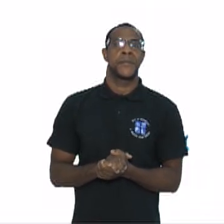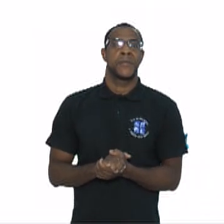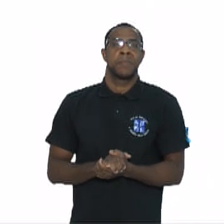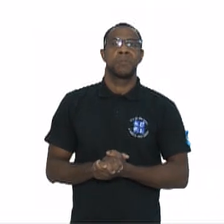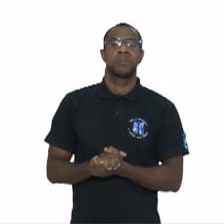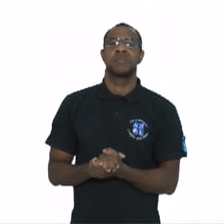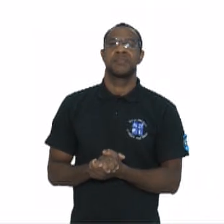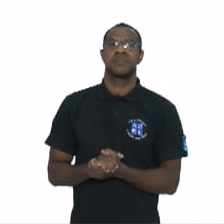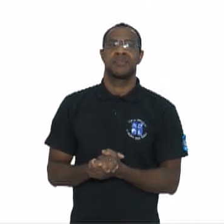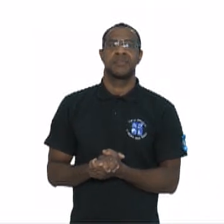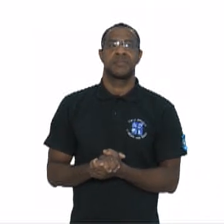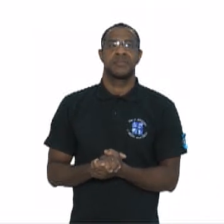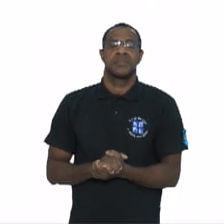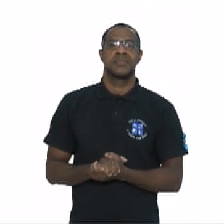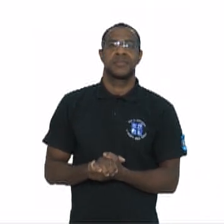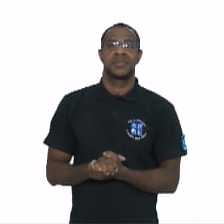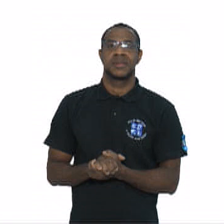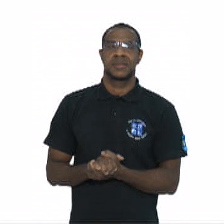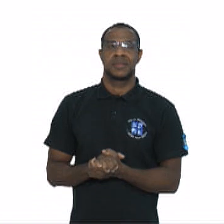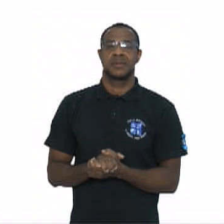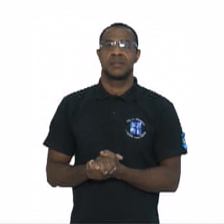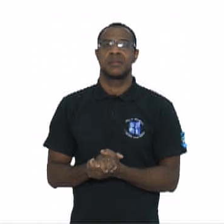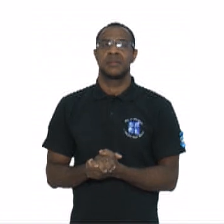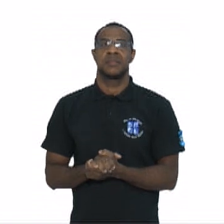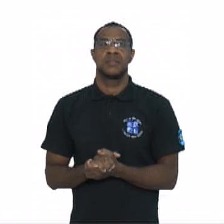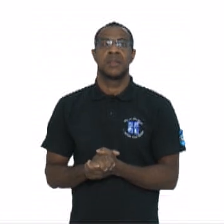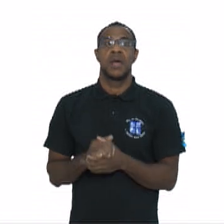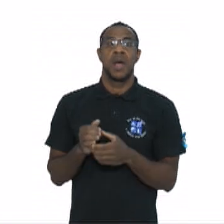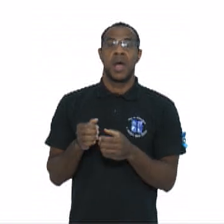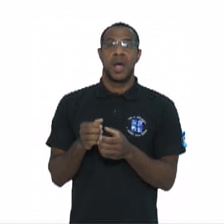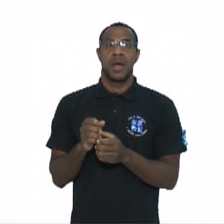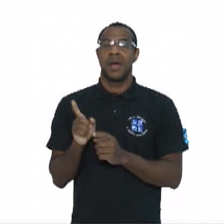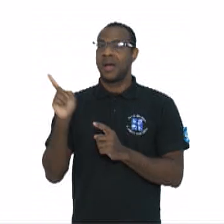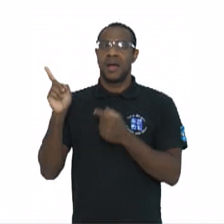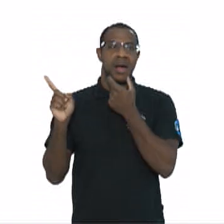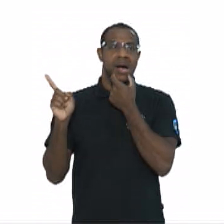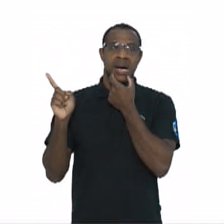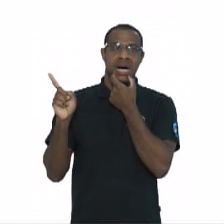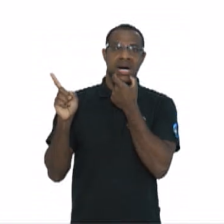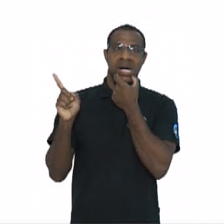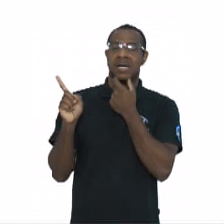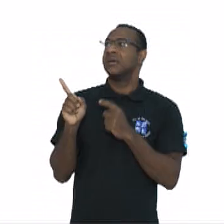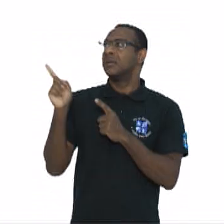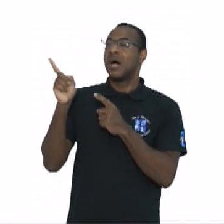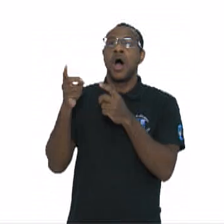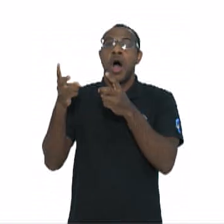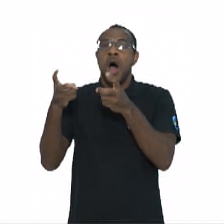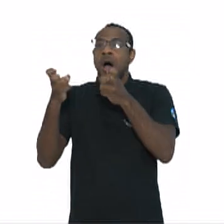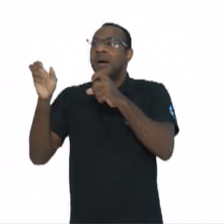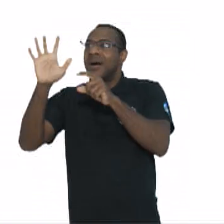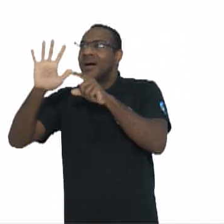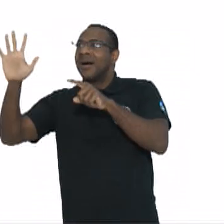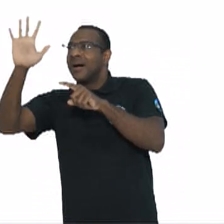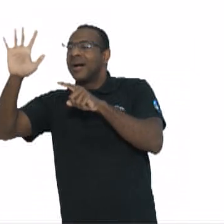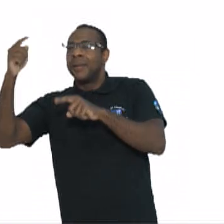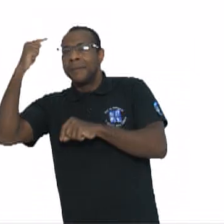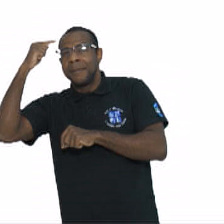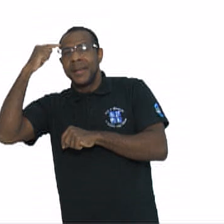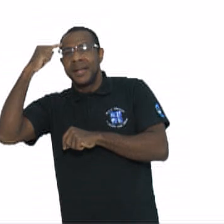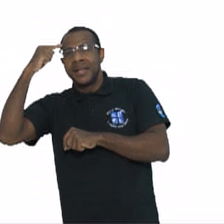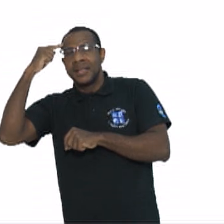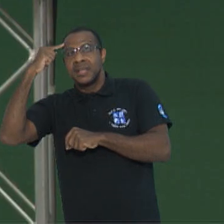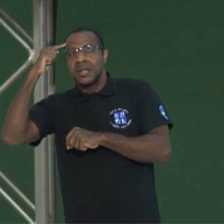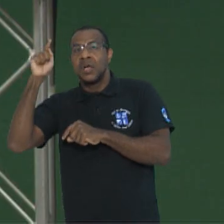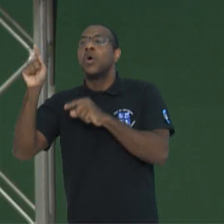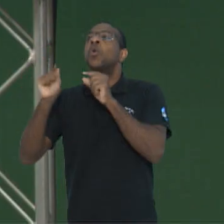What do you feel when you see this painting? Observem a pintura e me digam, pensem um pouquinho, o que